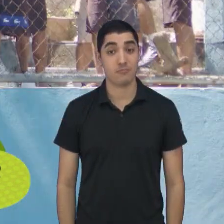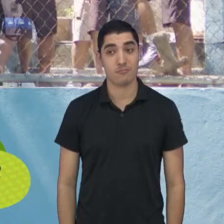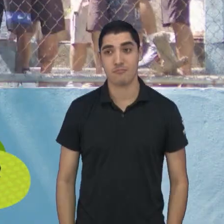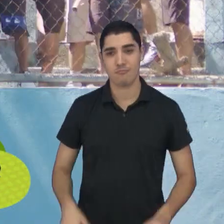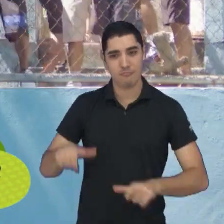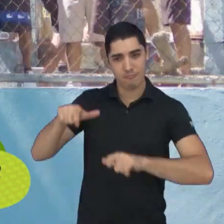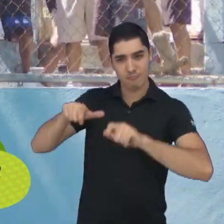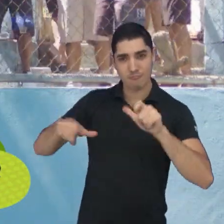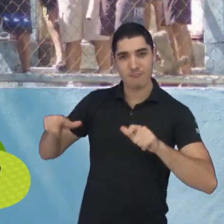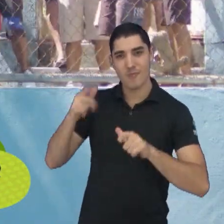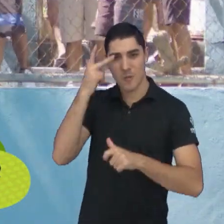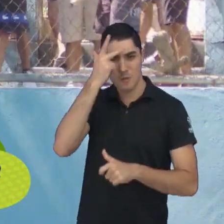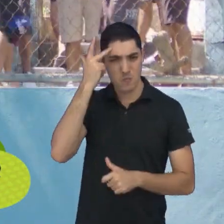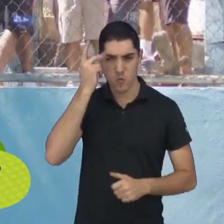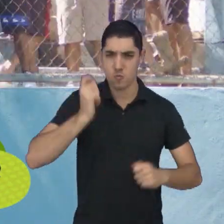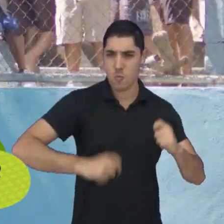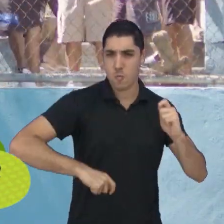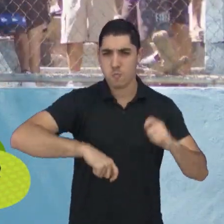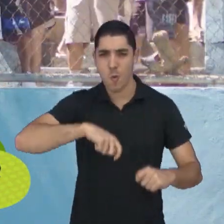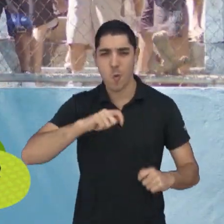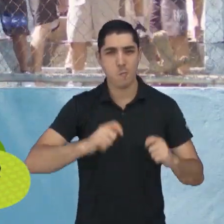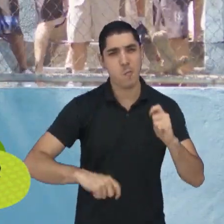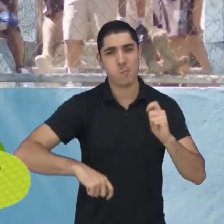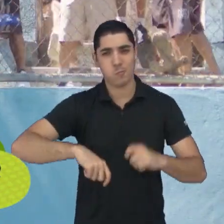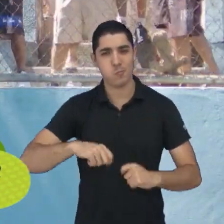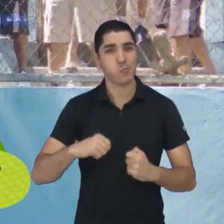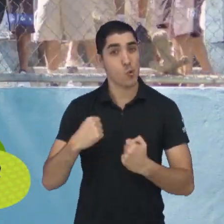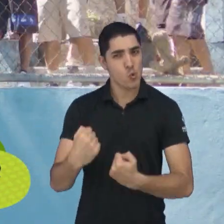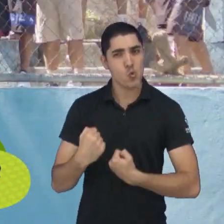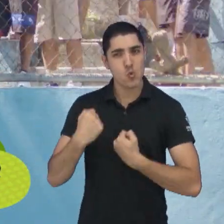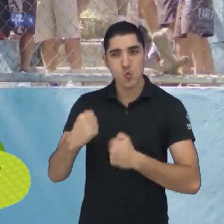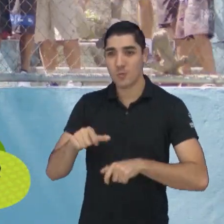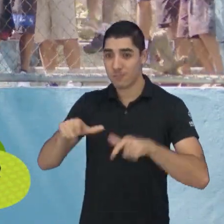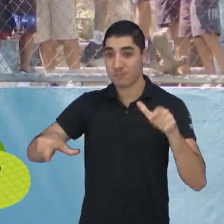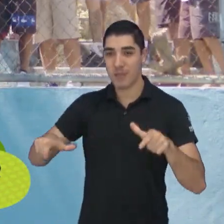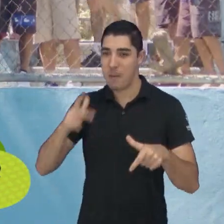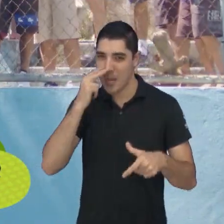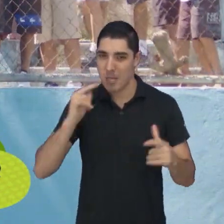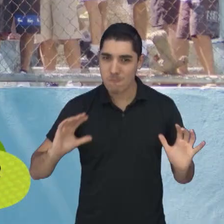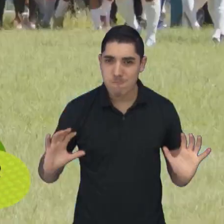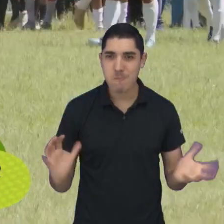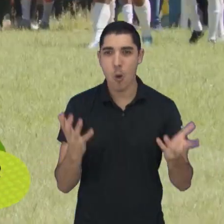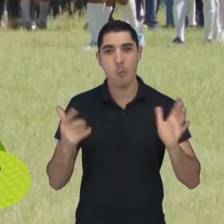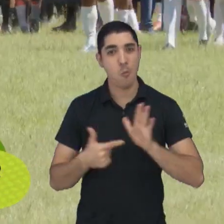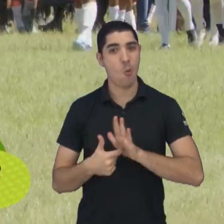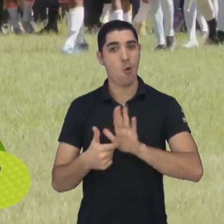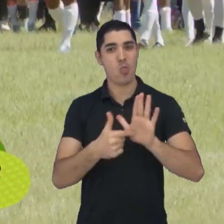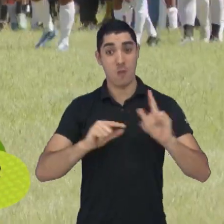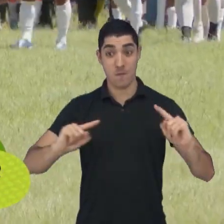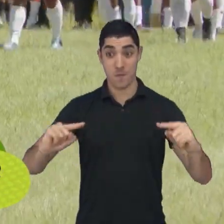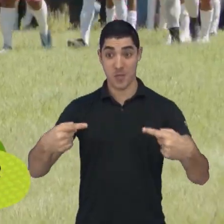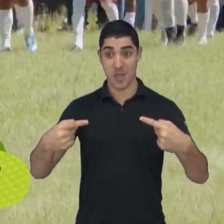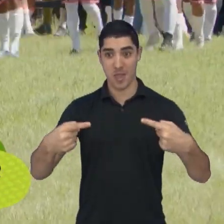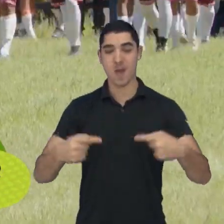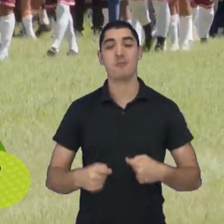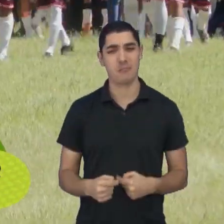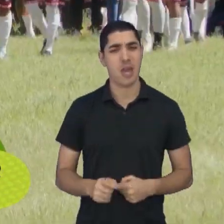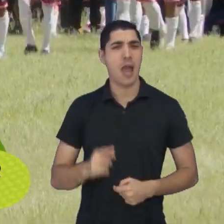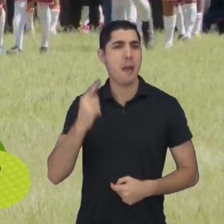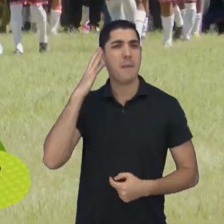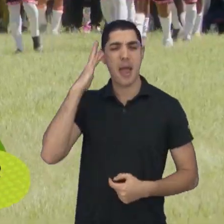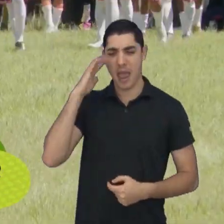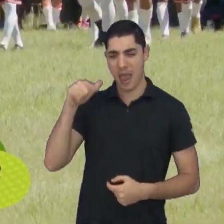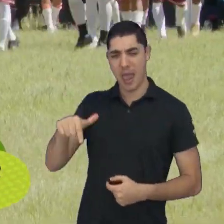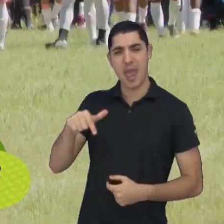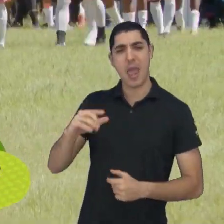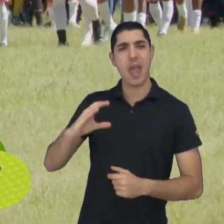arquibancadas, a animação e o batuque das torcidas davam o tom da grande decisão. E não é só porque a Copa Capivara